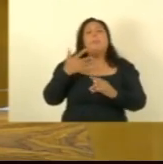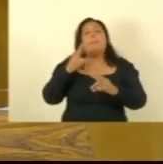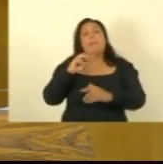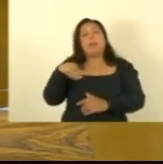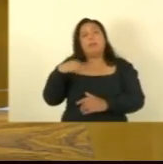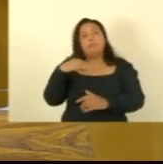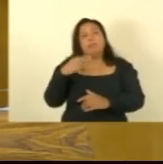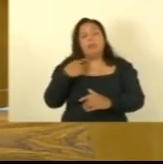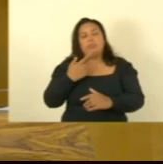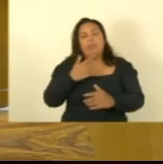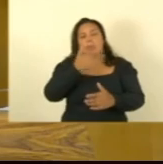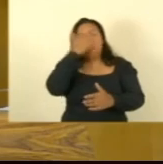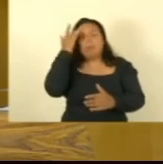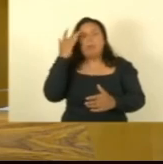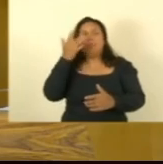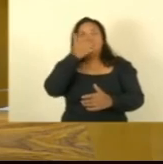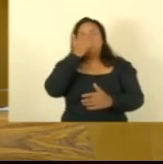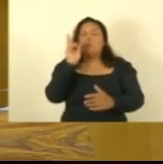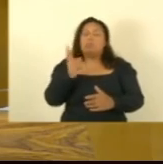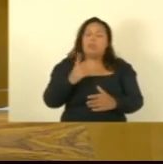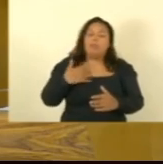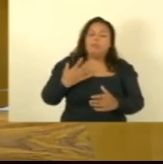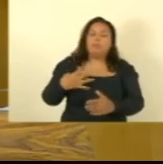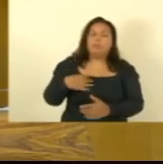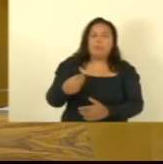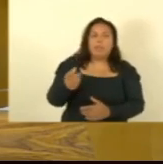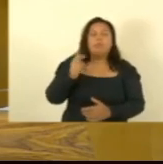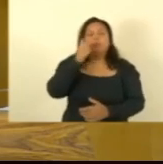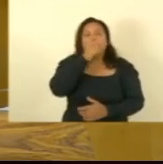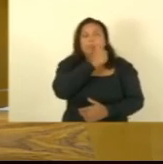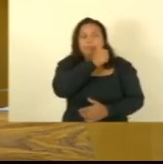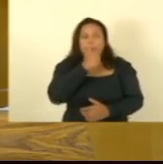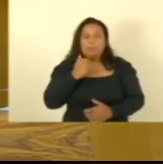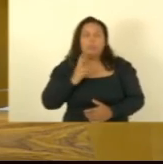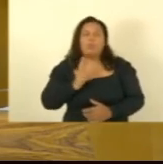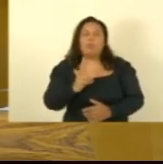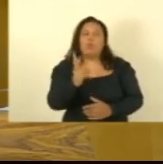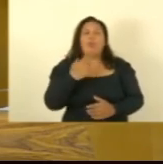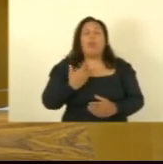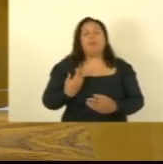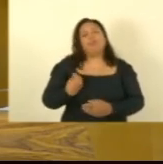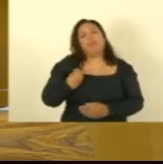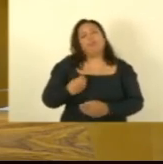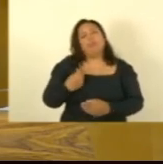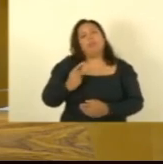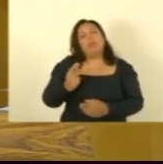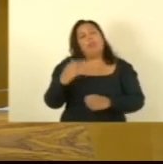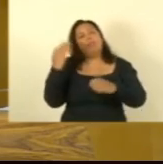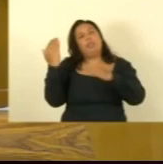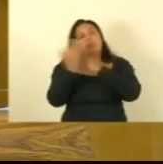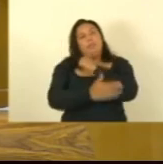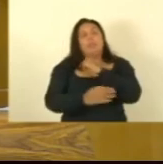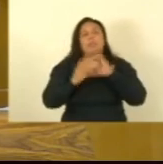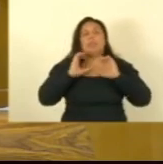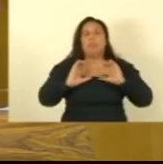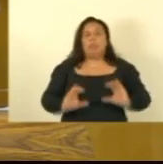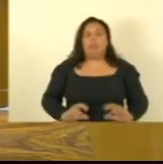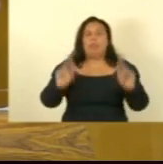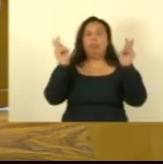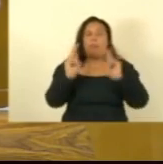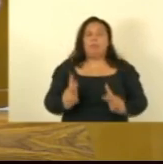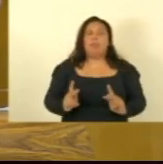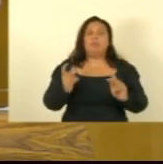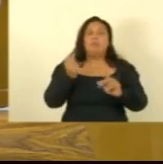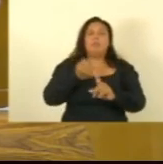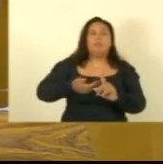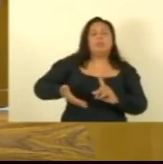mortais dos seus aguerridos filhos, que por juramento ofereceram a própria vida em defesa da cidadania e da paz social,